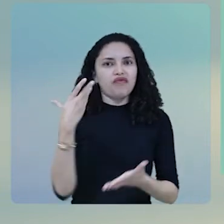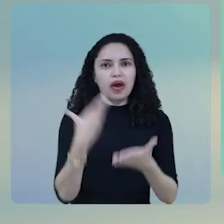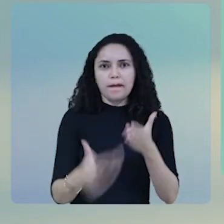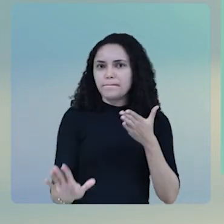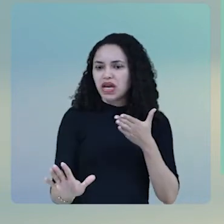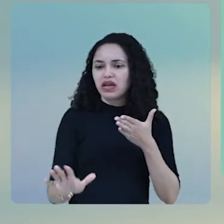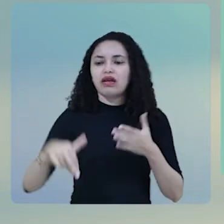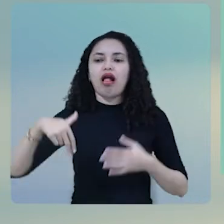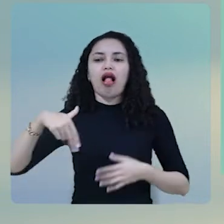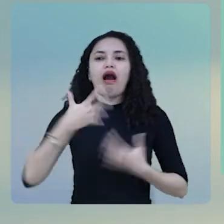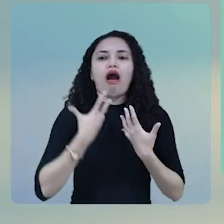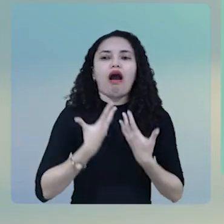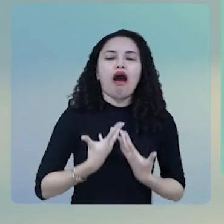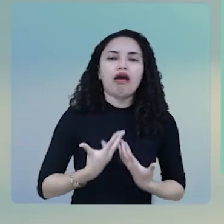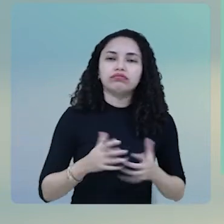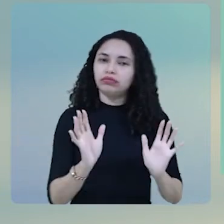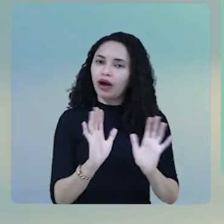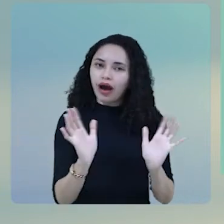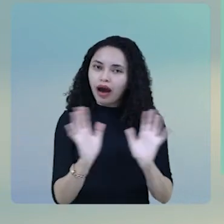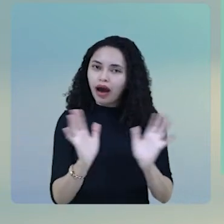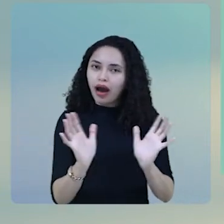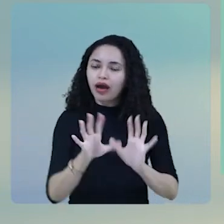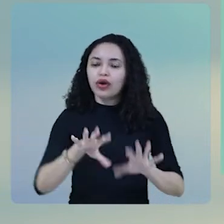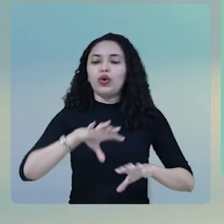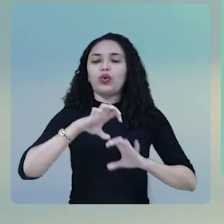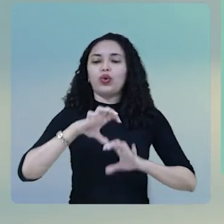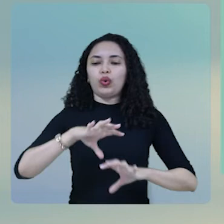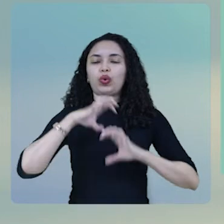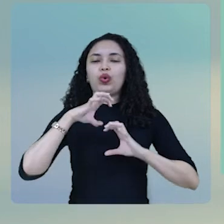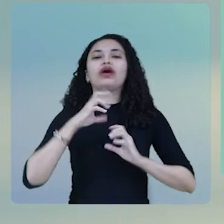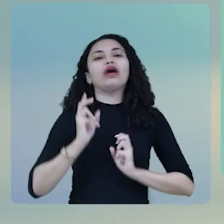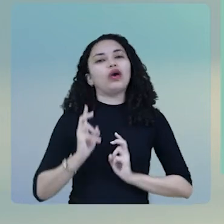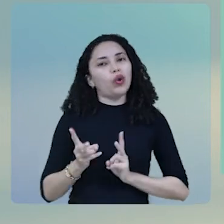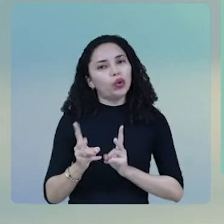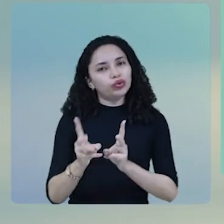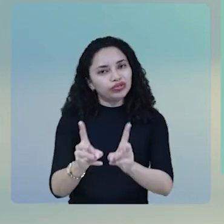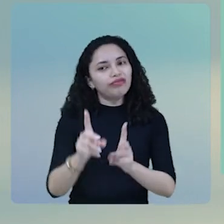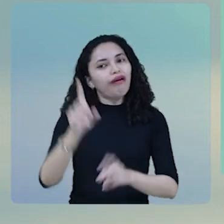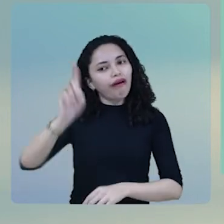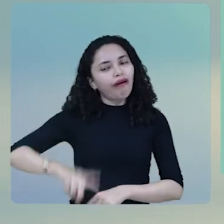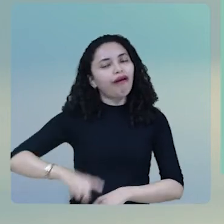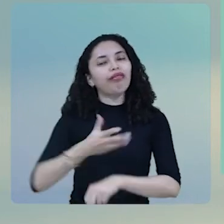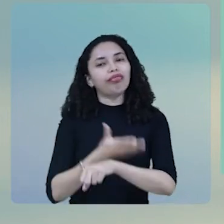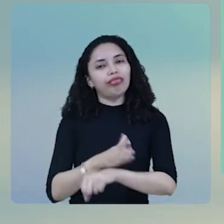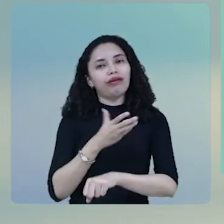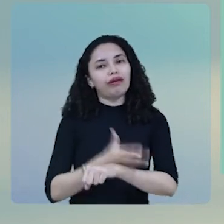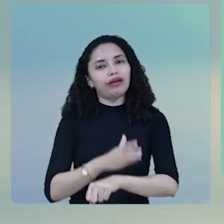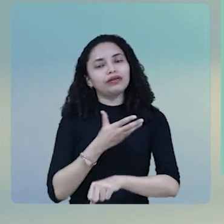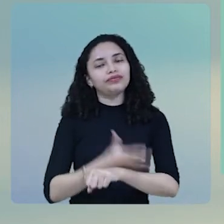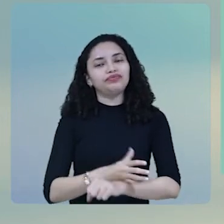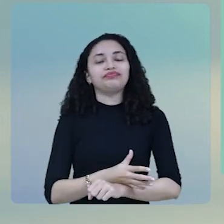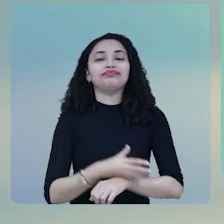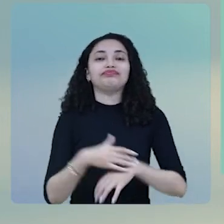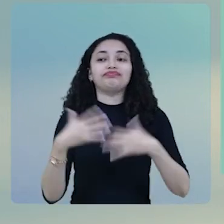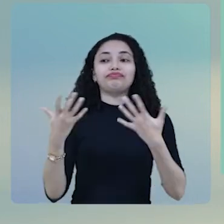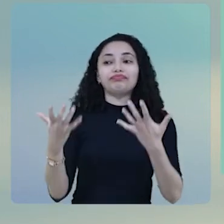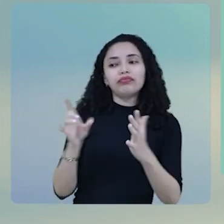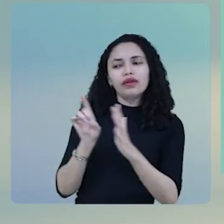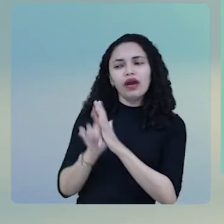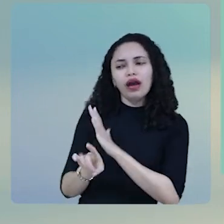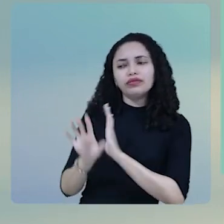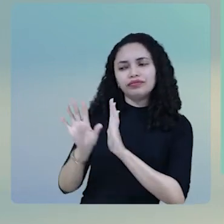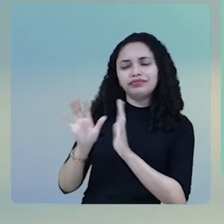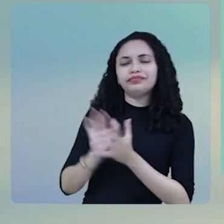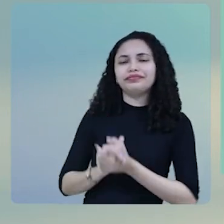um ritmo de passada, um ritmo de respiração, um ritmo de corrida. Isso é treinável. Ah, professor, mas eu fui correr 3 quilômetros